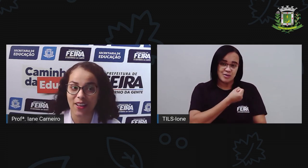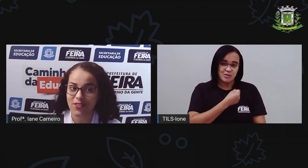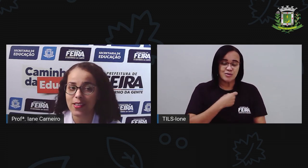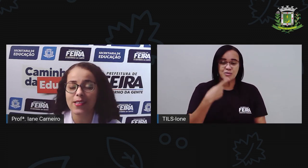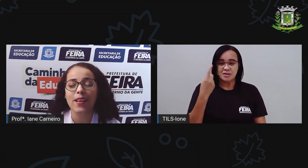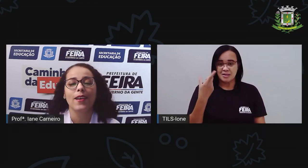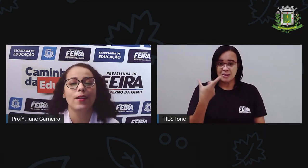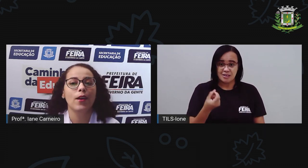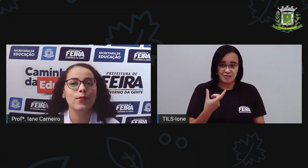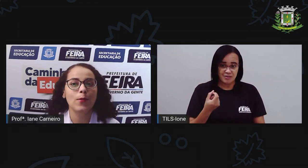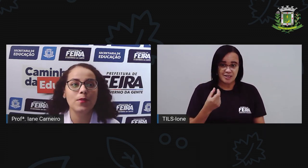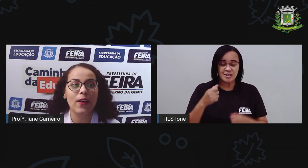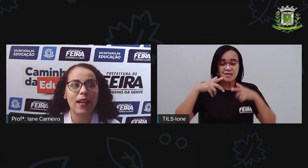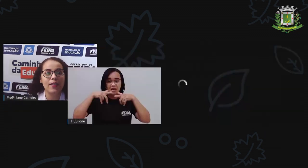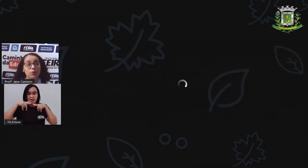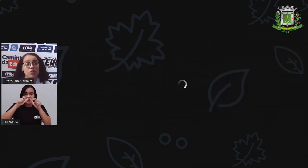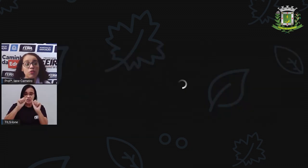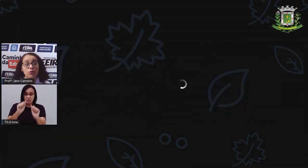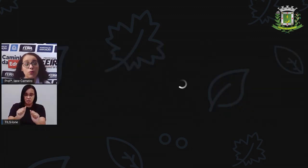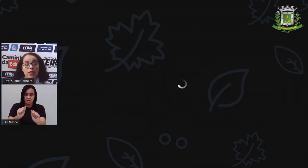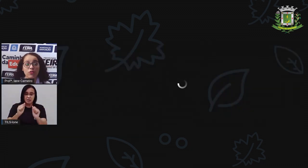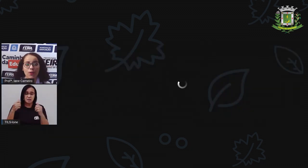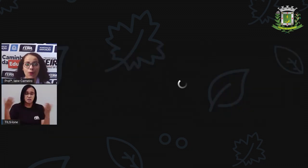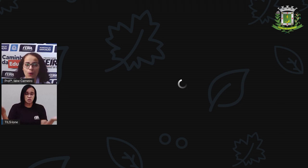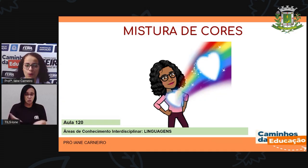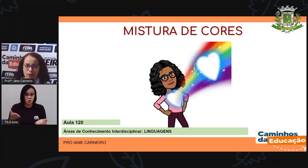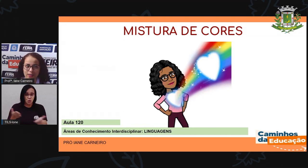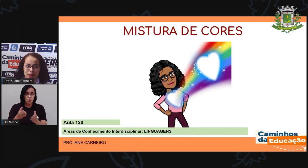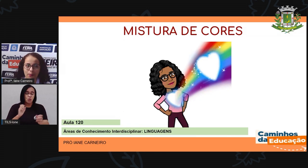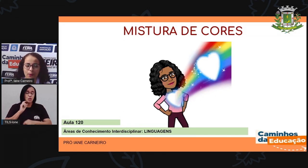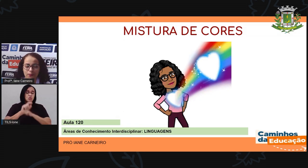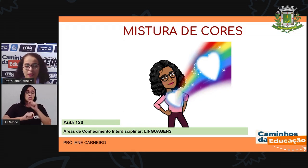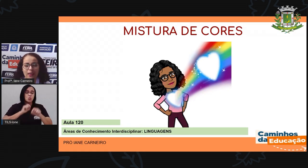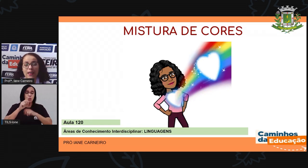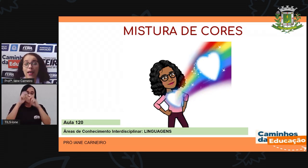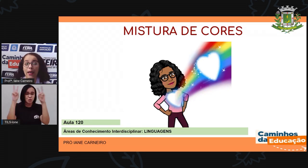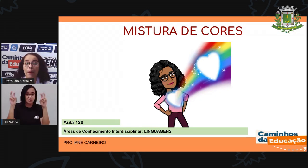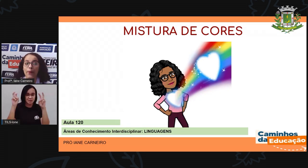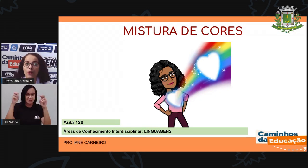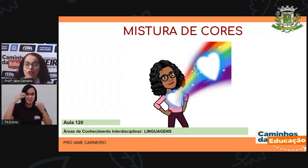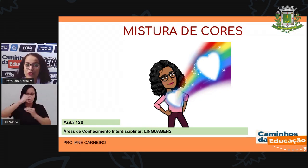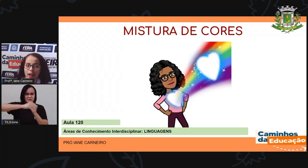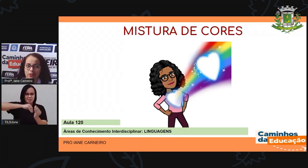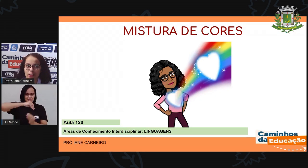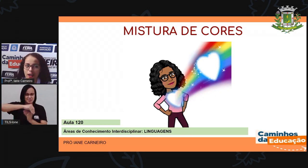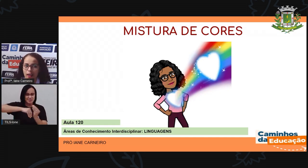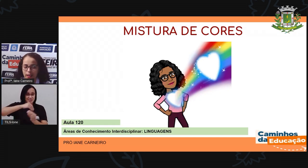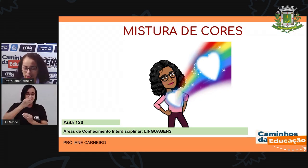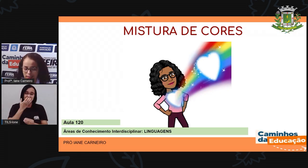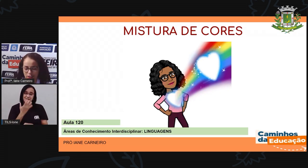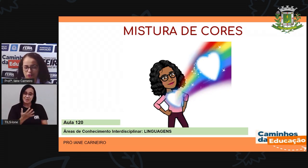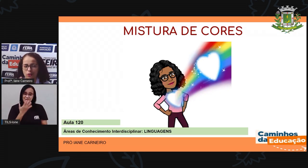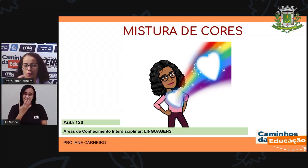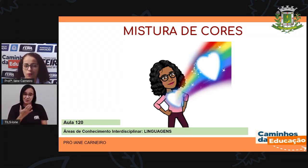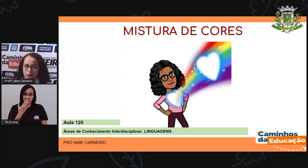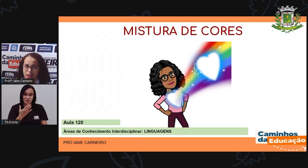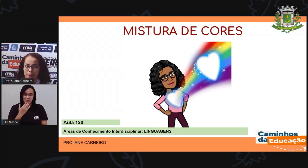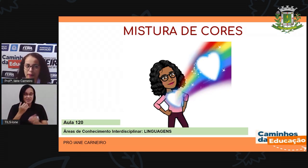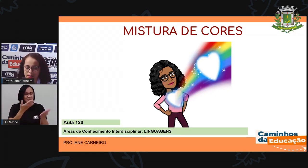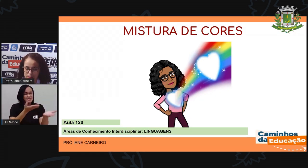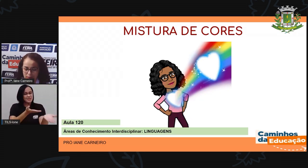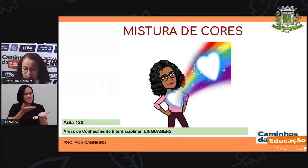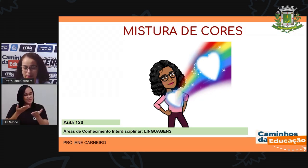linguagens. Nós vamos falar de mistura de cores, tá bom? E aí a pró já te alerta, né? Já te